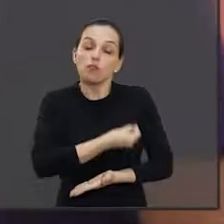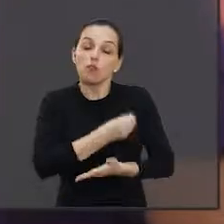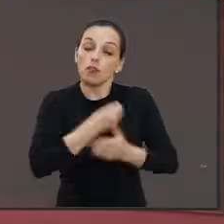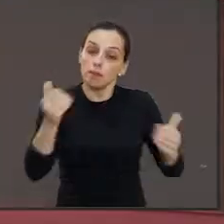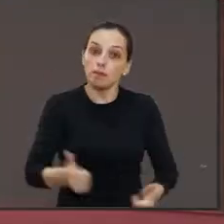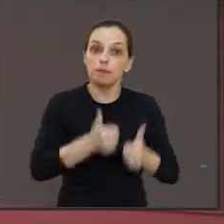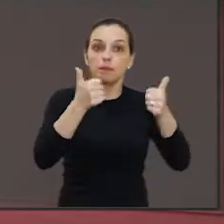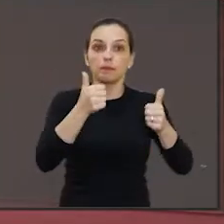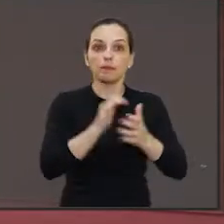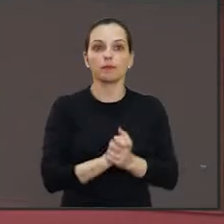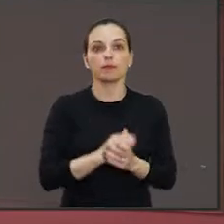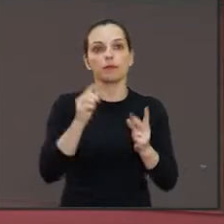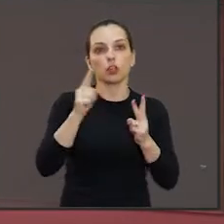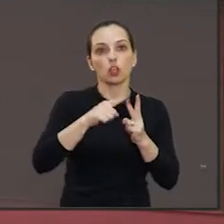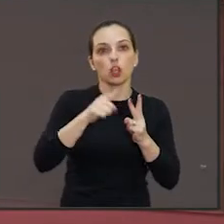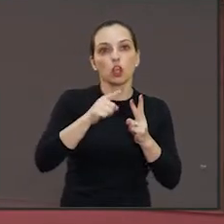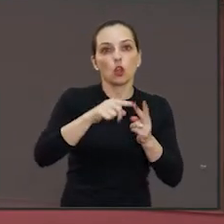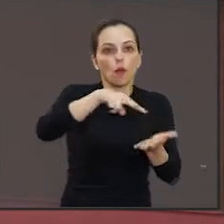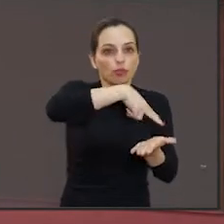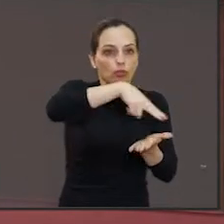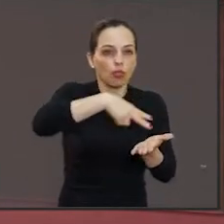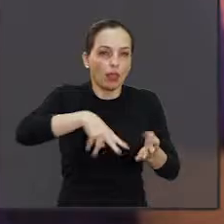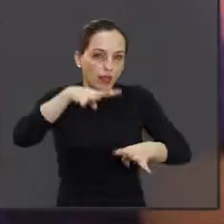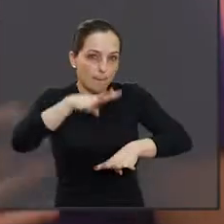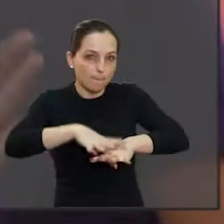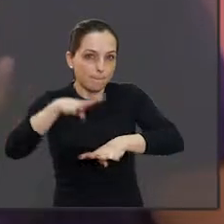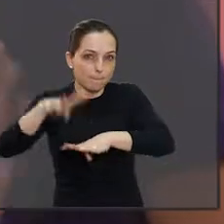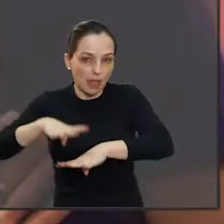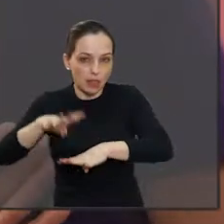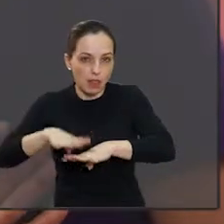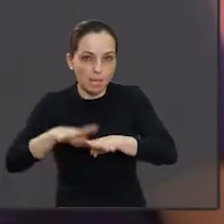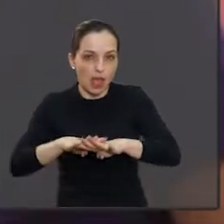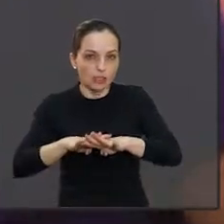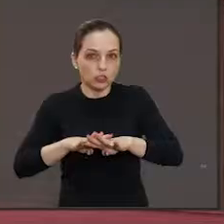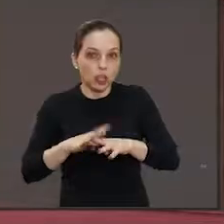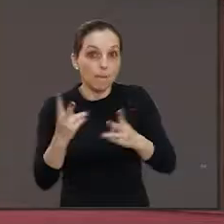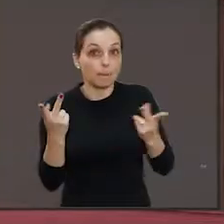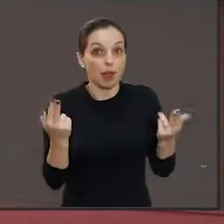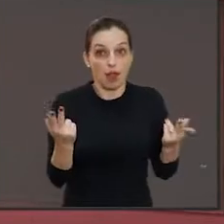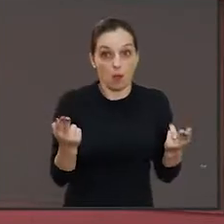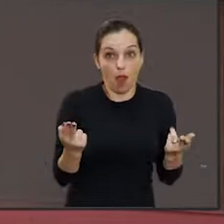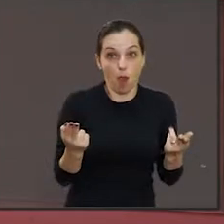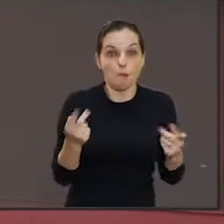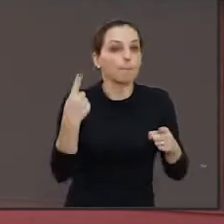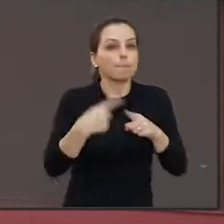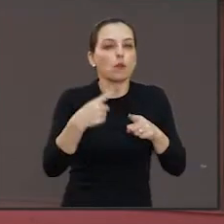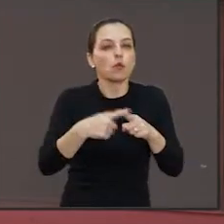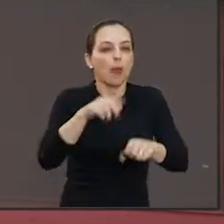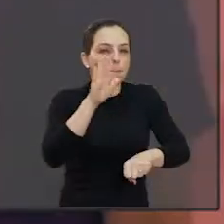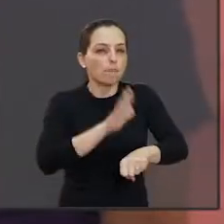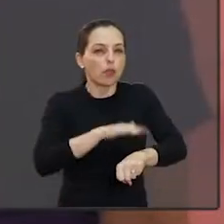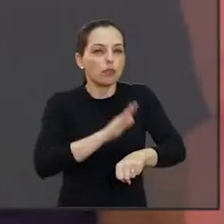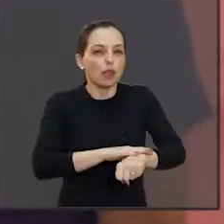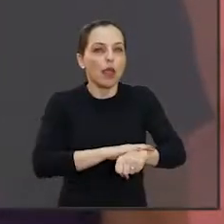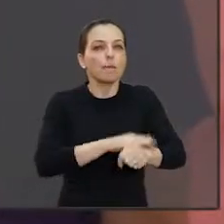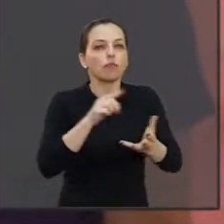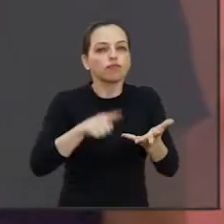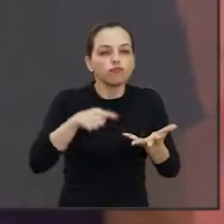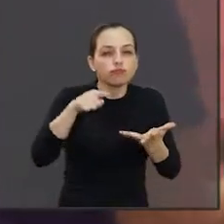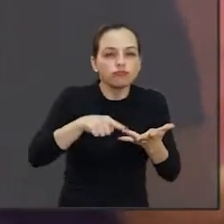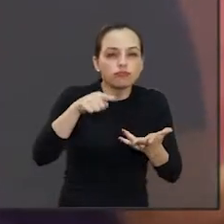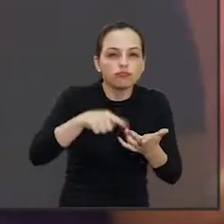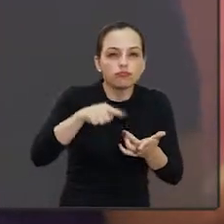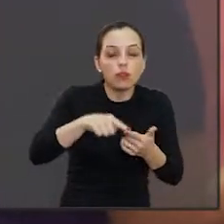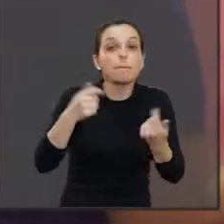Terra. A dança é matemática pura. Se você não tiver noção dos 8 espaços de uma sala, você não dança. Depois